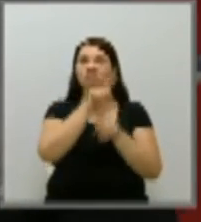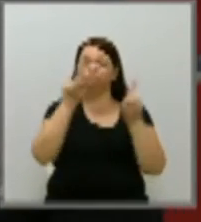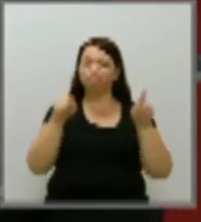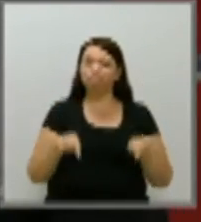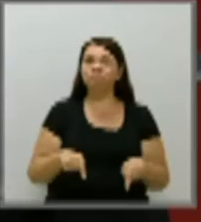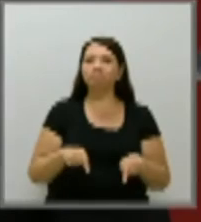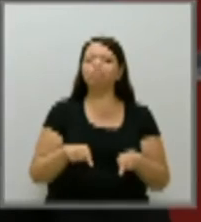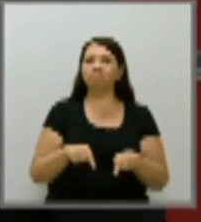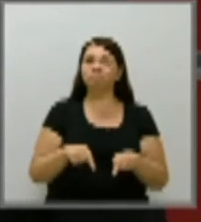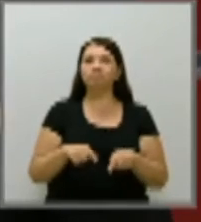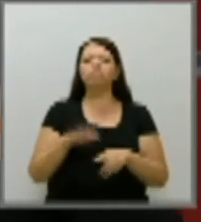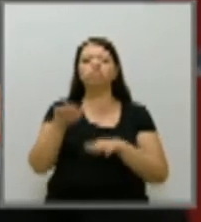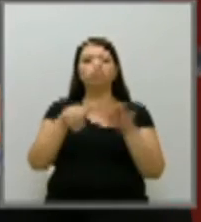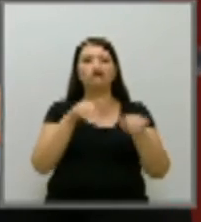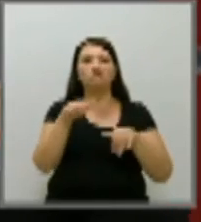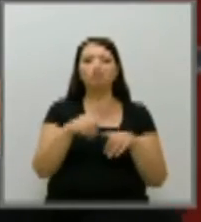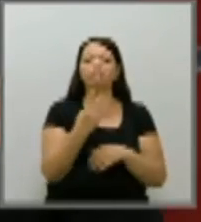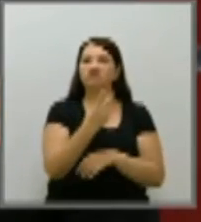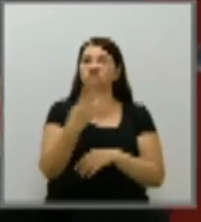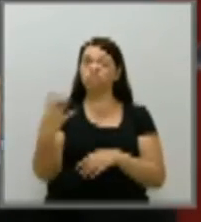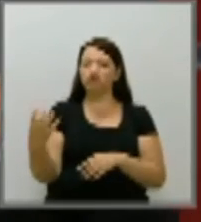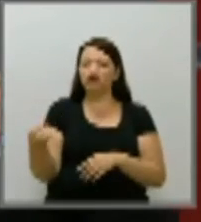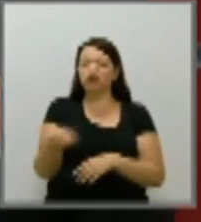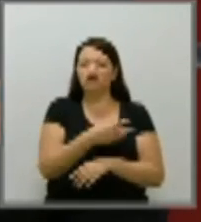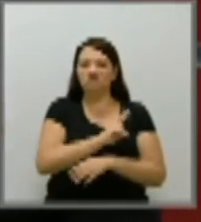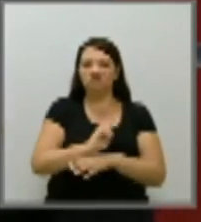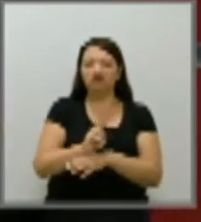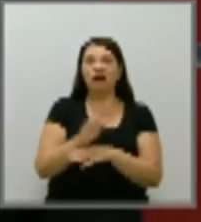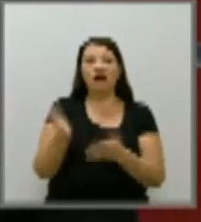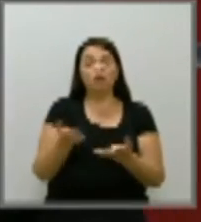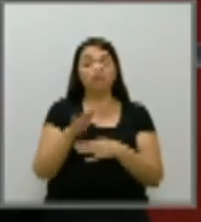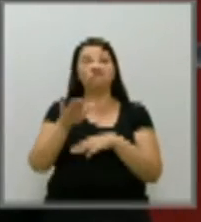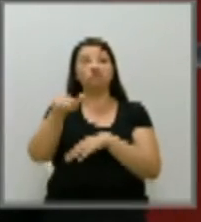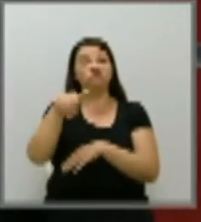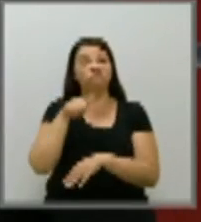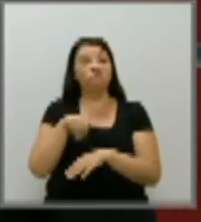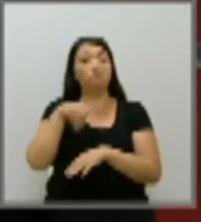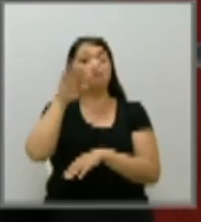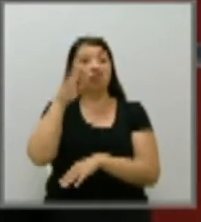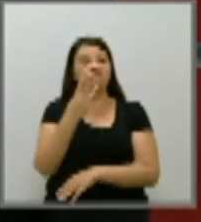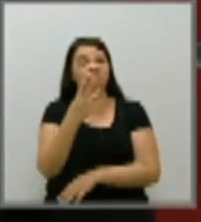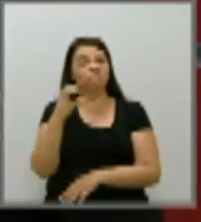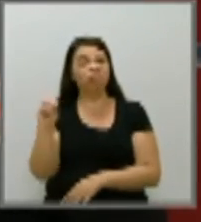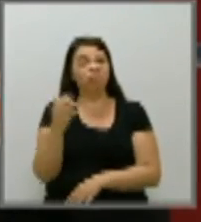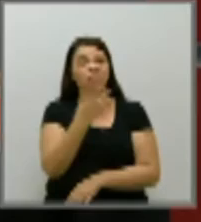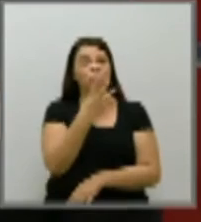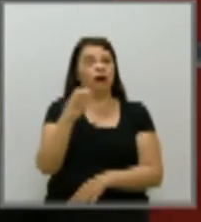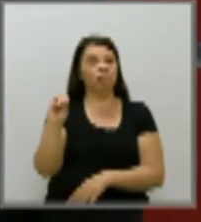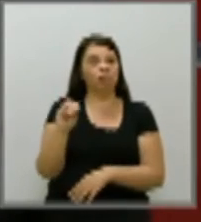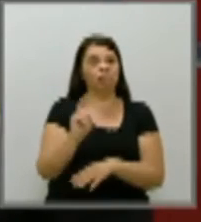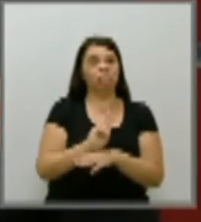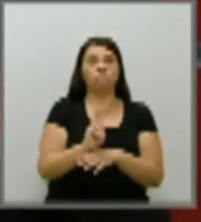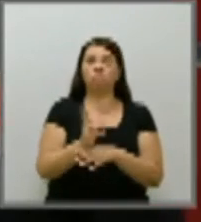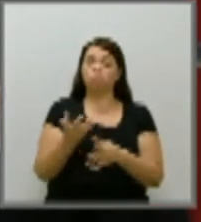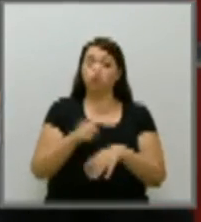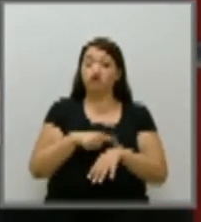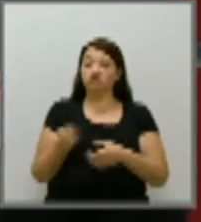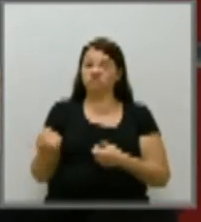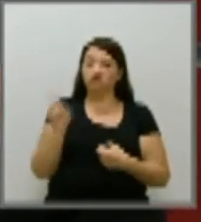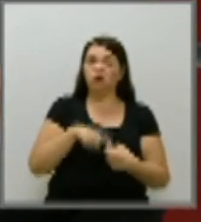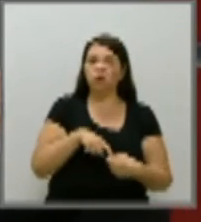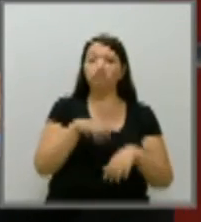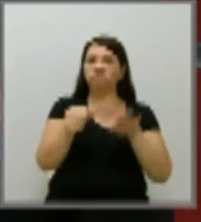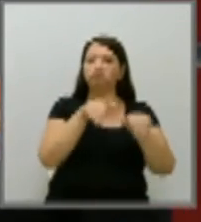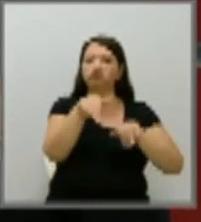24 novos guardas, vamos chamar mais 30, 40 guardas quando voltarmos e muito mais ainda vamos